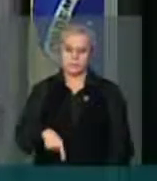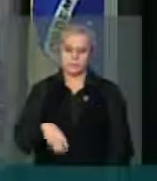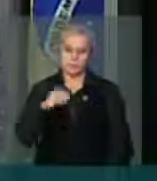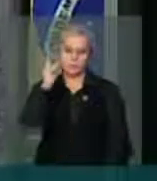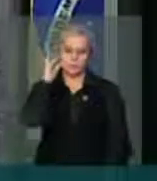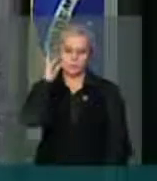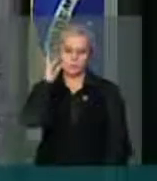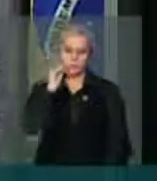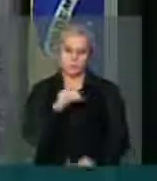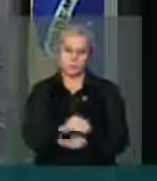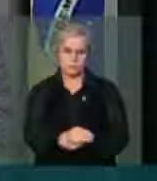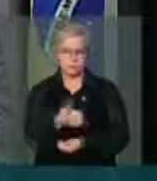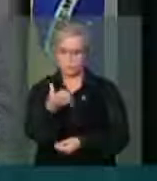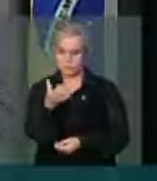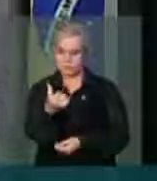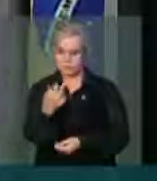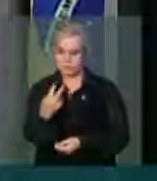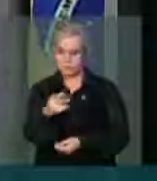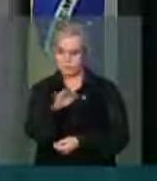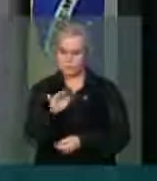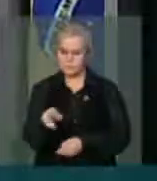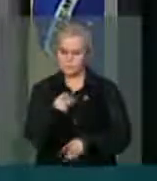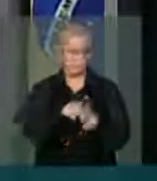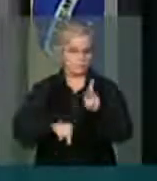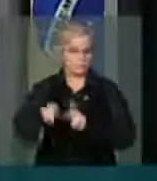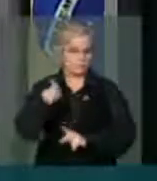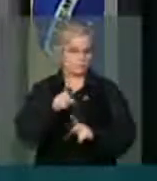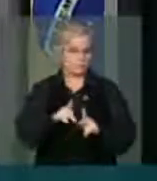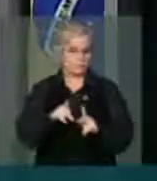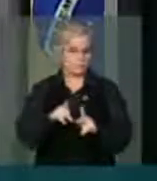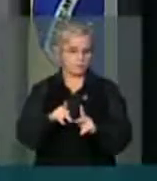Com 62% da população